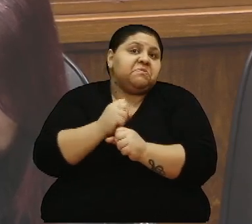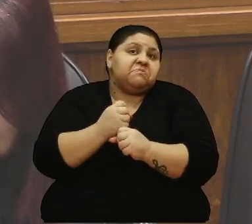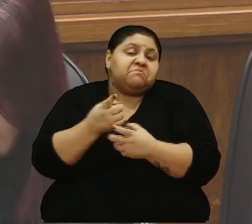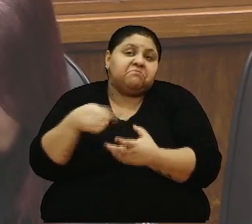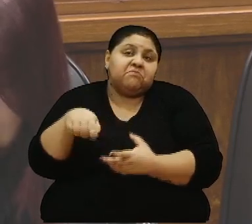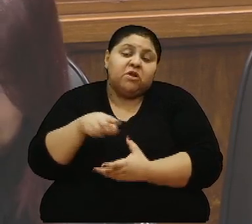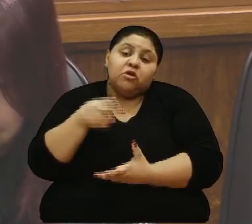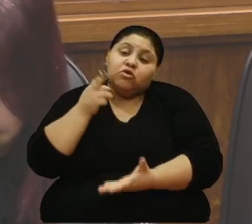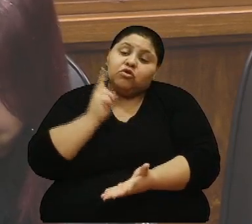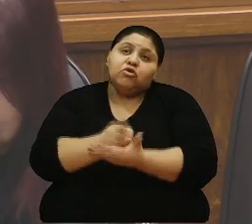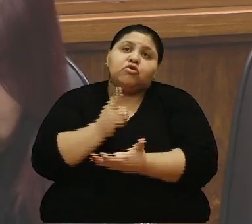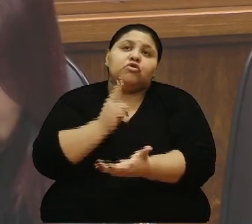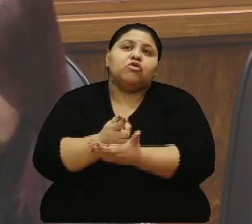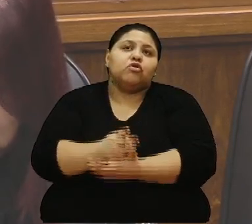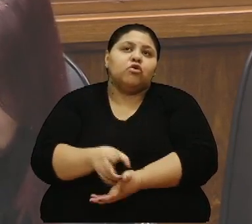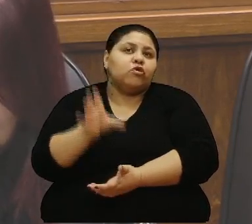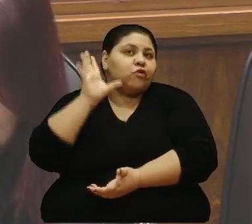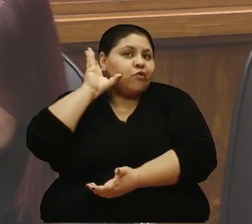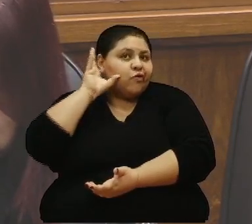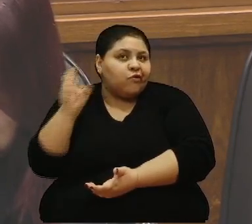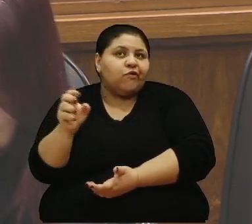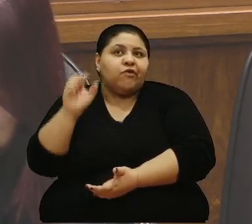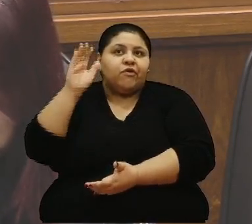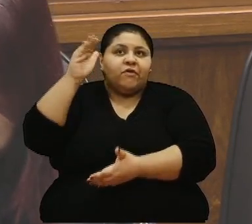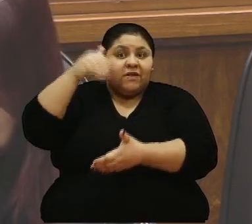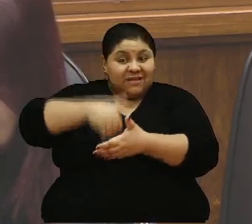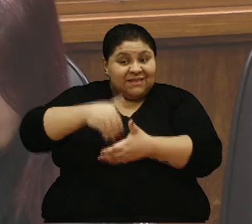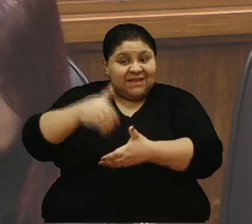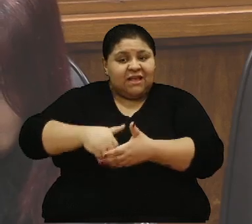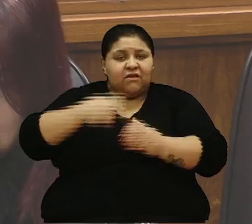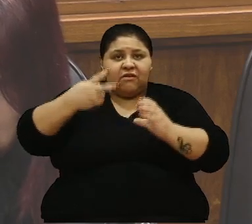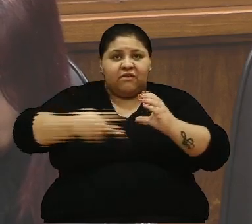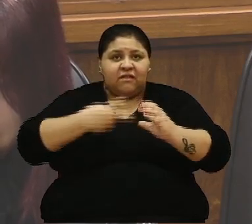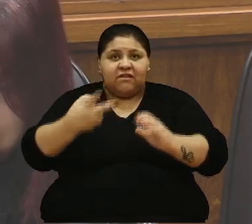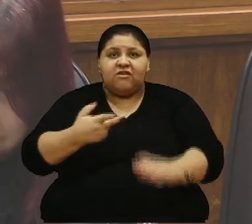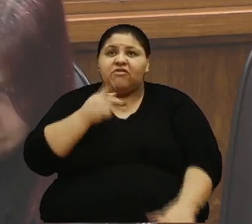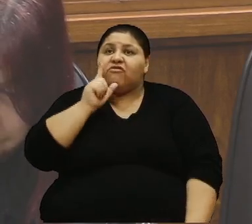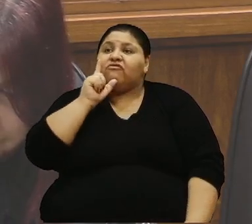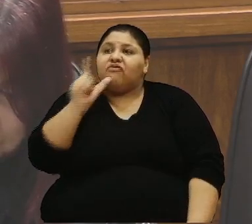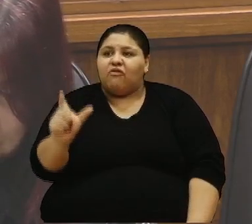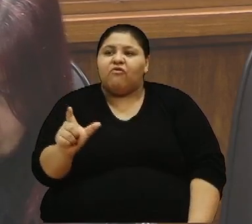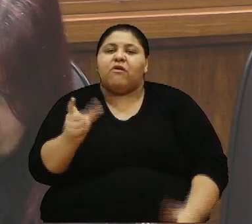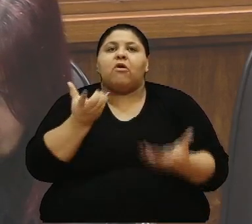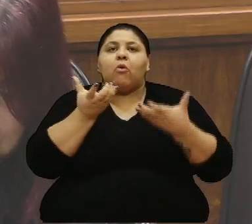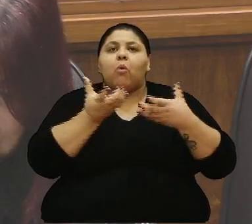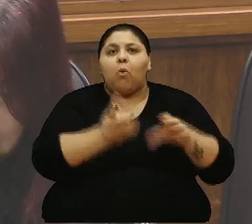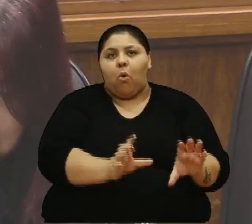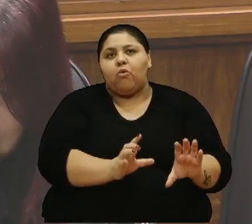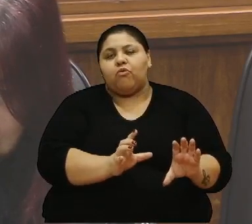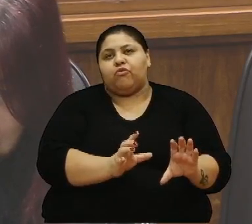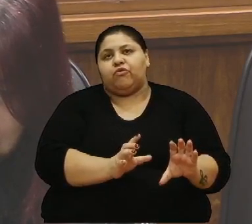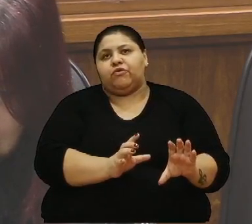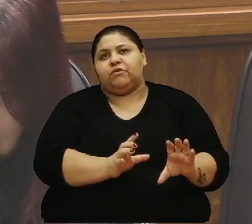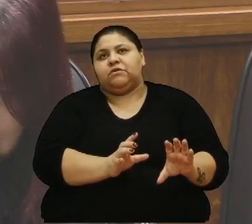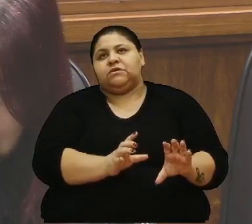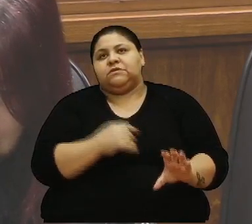nós continuarmos ouvindo, inclusive dentro do parlamento, falas que vão contra a